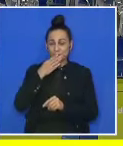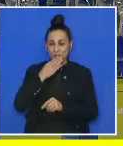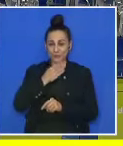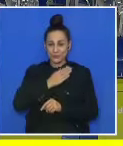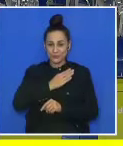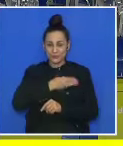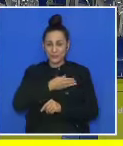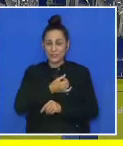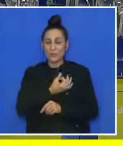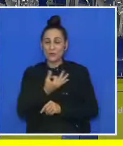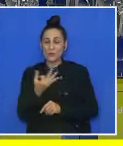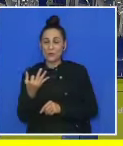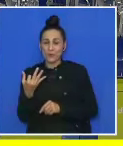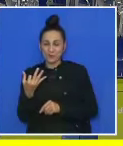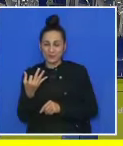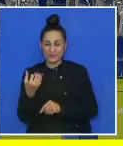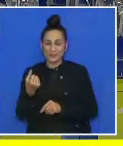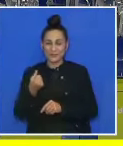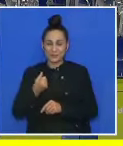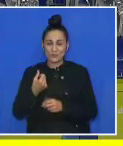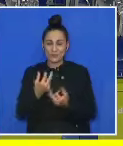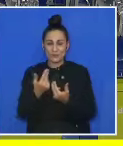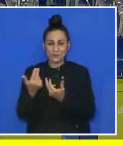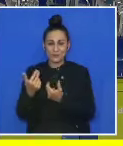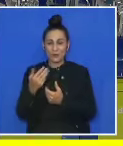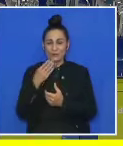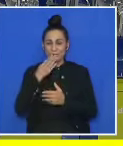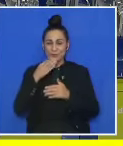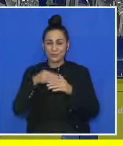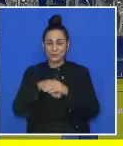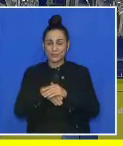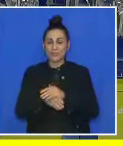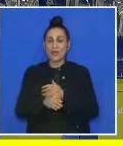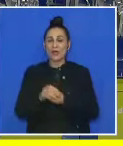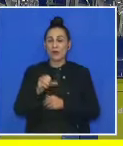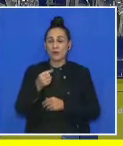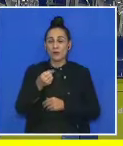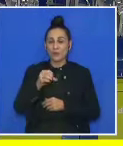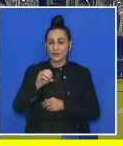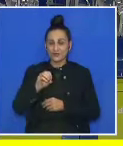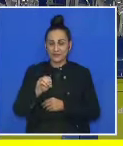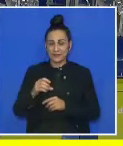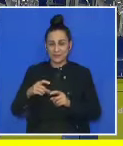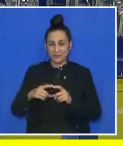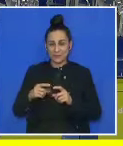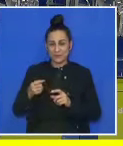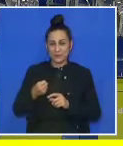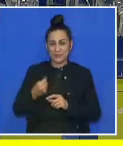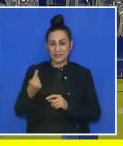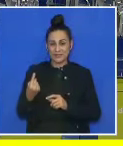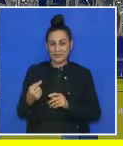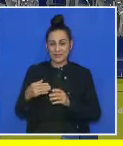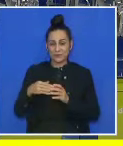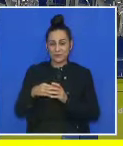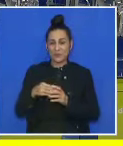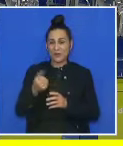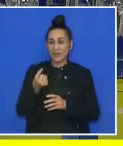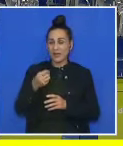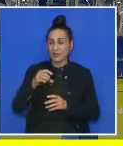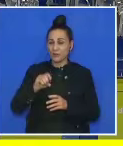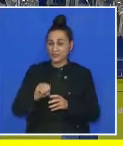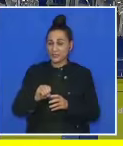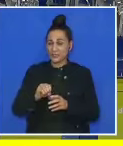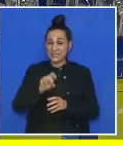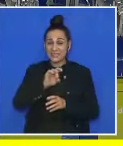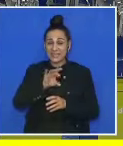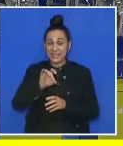do coração, que possui o mesmo universo de números da Time Mania, ou seja, 80 bolas numeradas de 0 a 80,